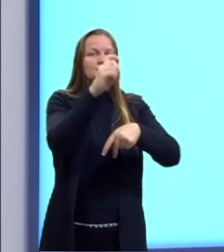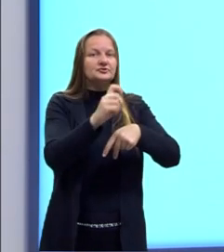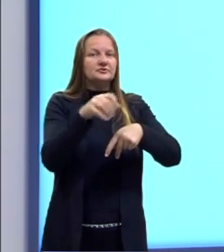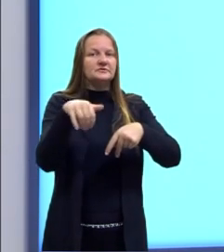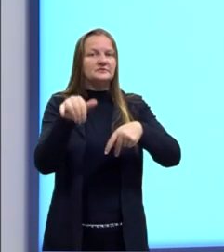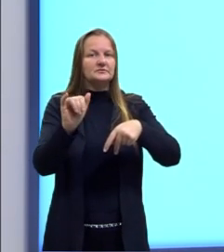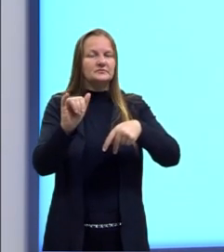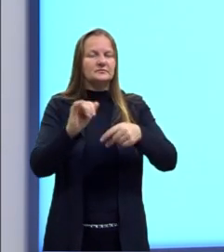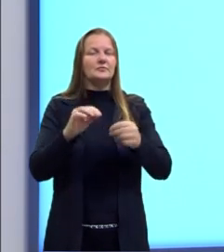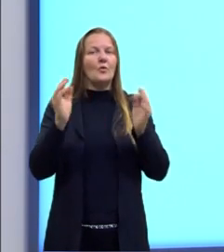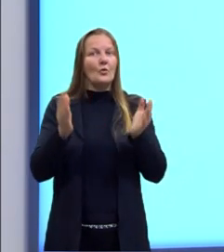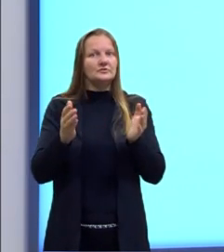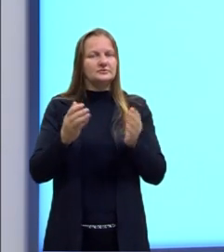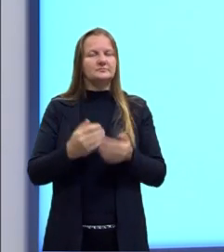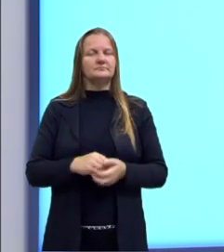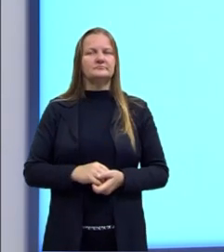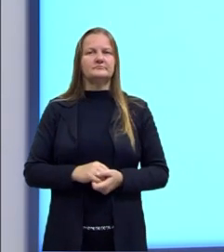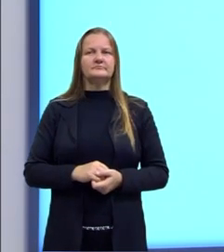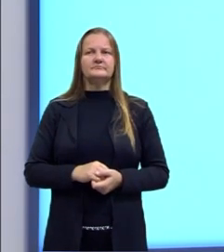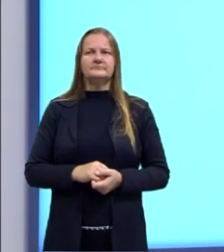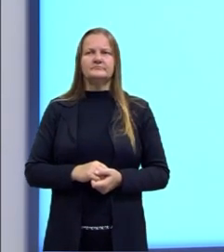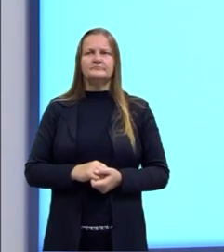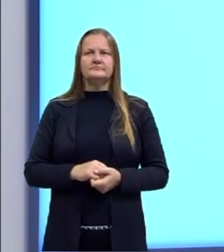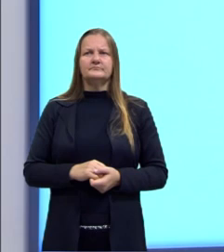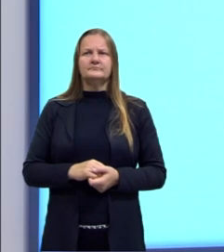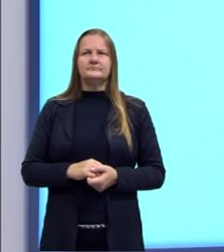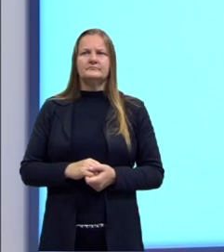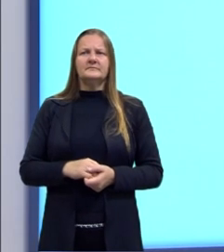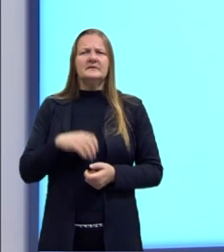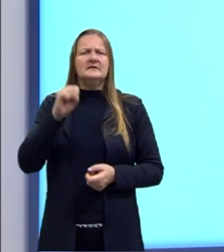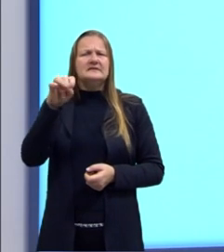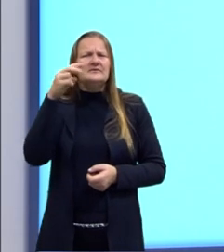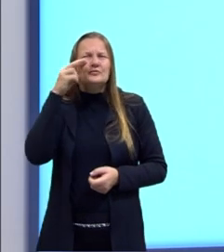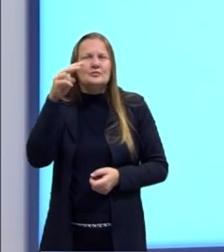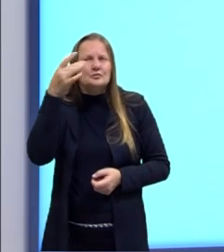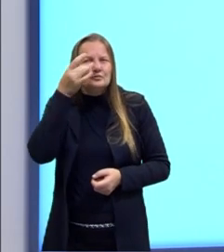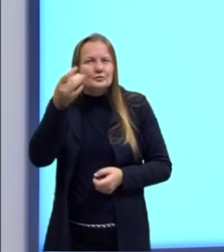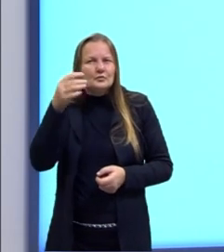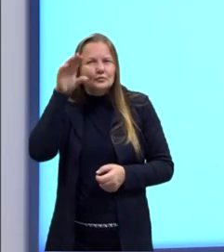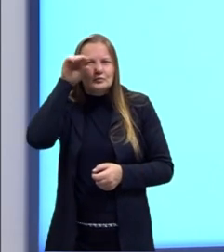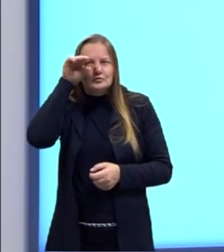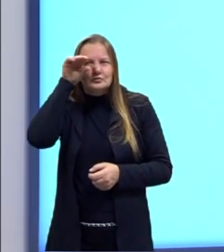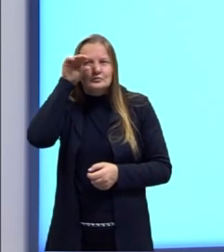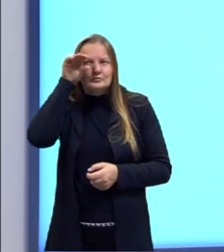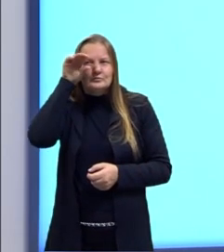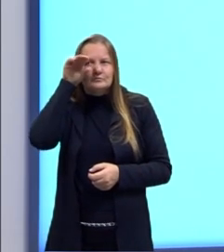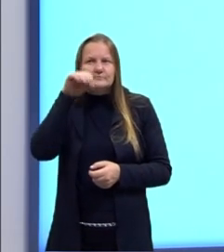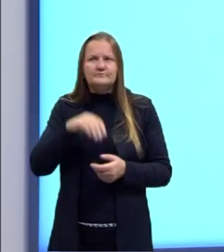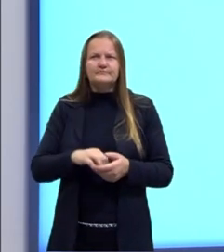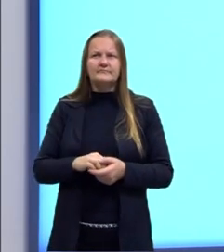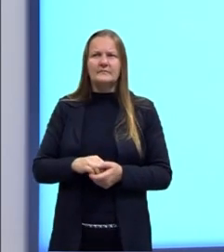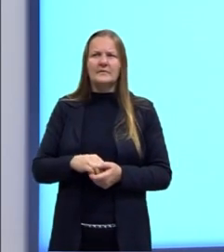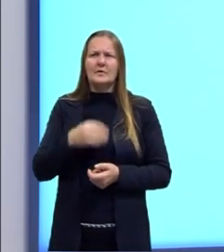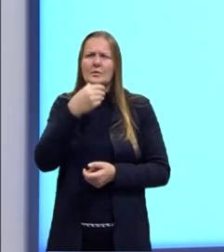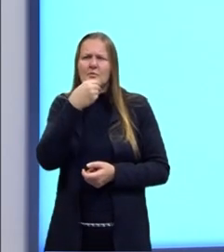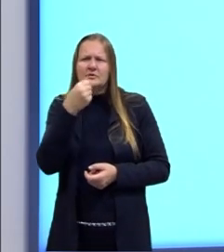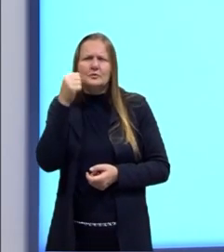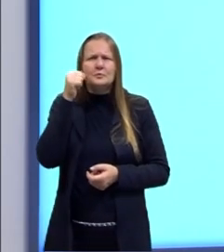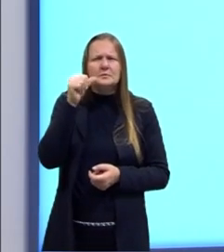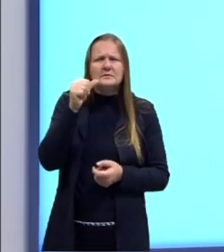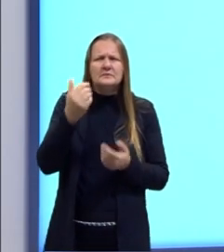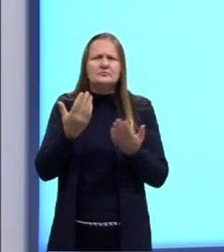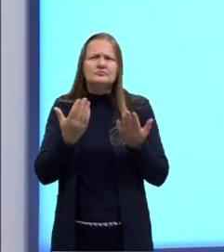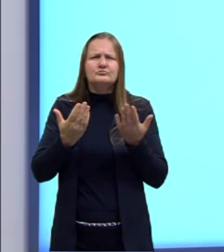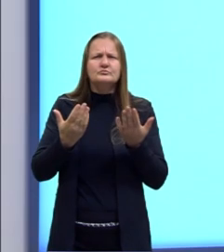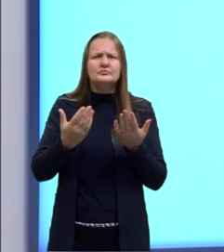cromossomo sexual esse cariótipo aqui você olhando assim você já pode dizer para mim se é um indivíduo do sexo